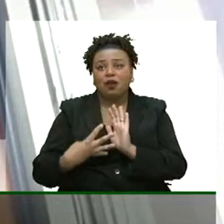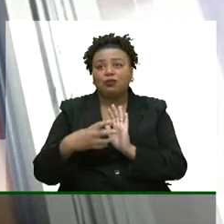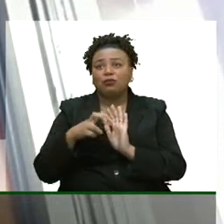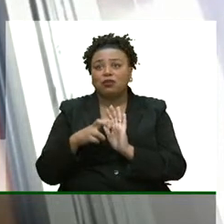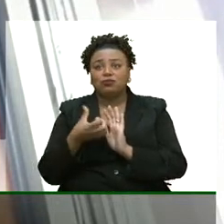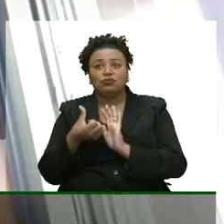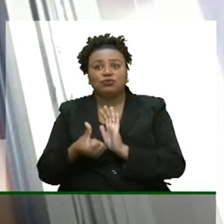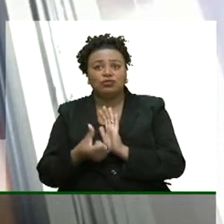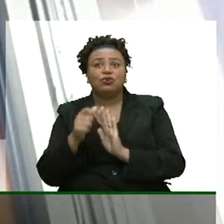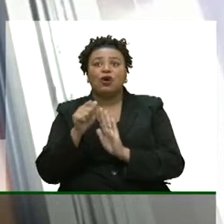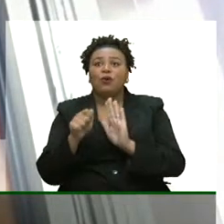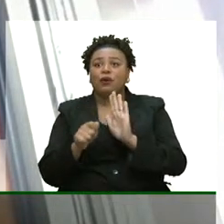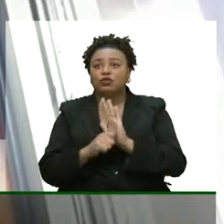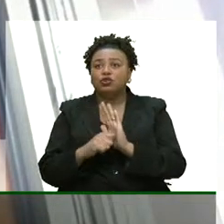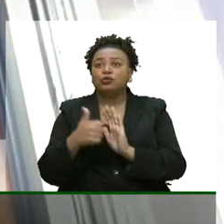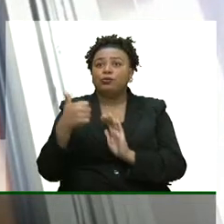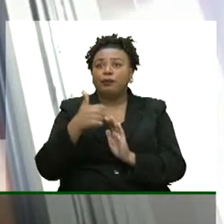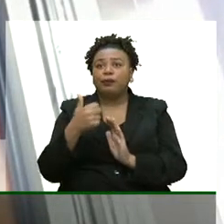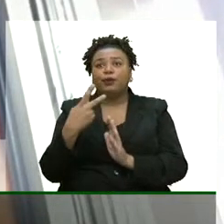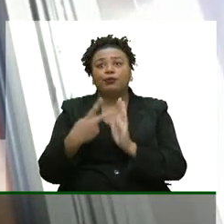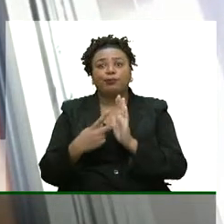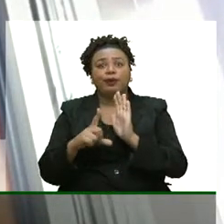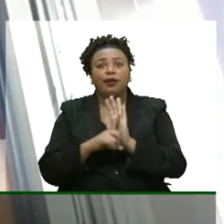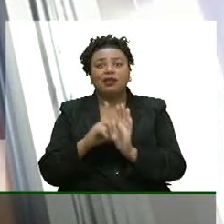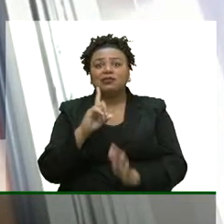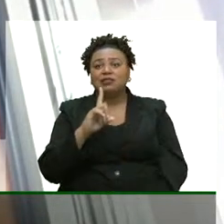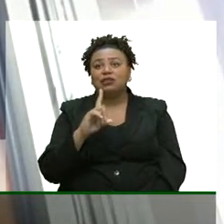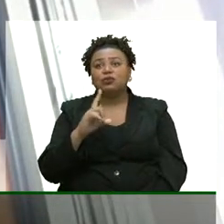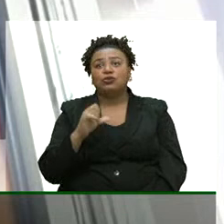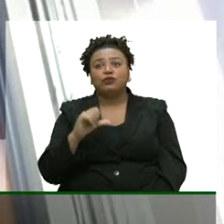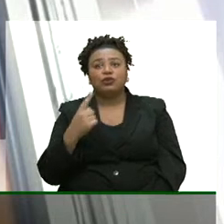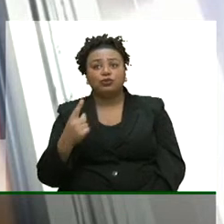6º ao artigo 1º do PL número 191 do ano 2020.